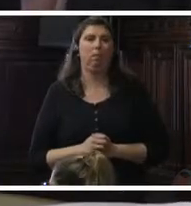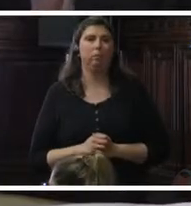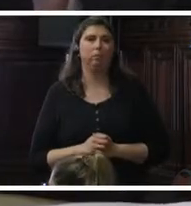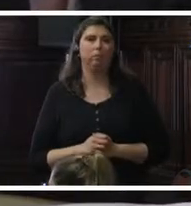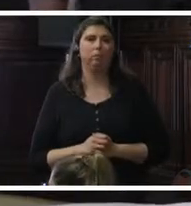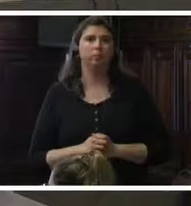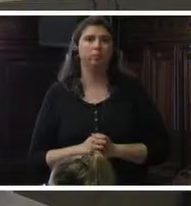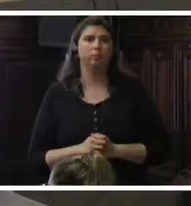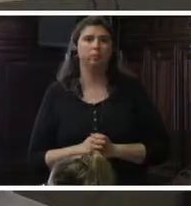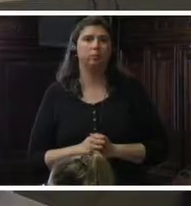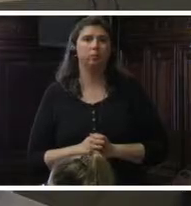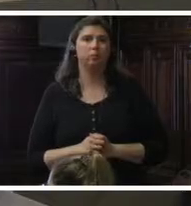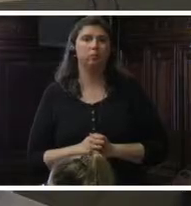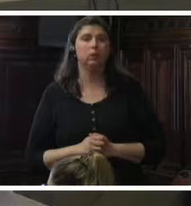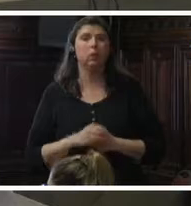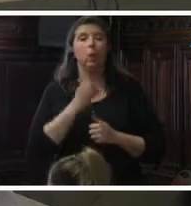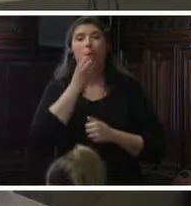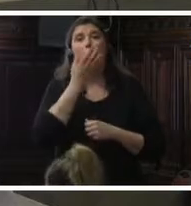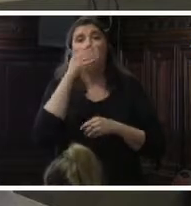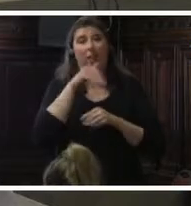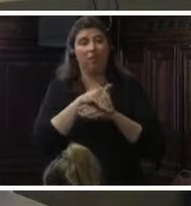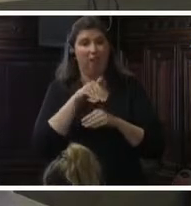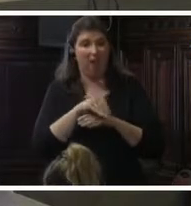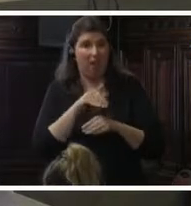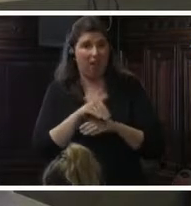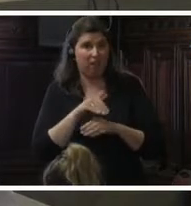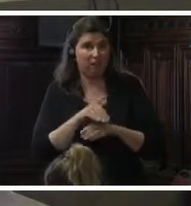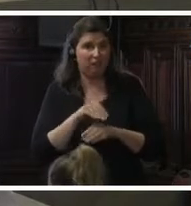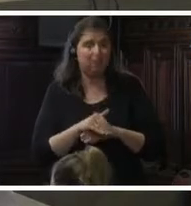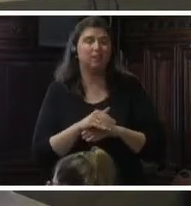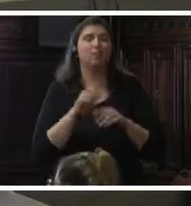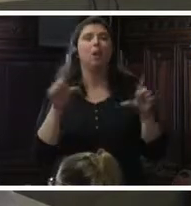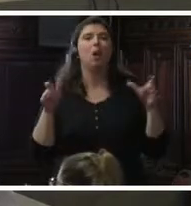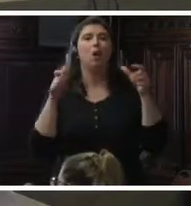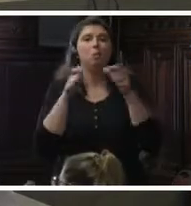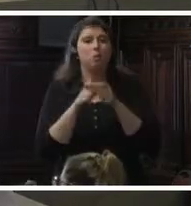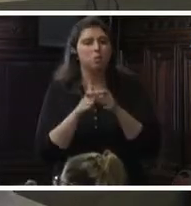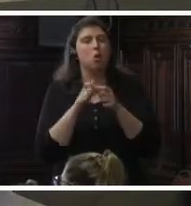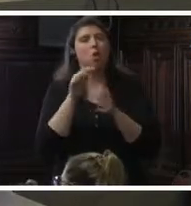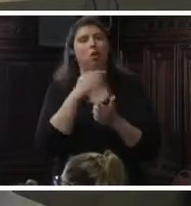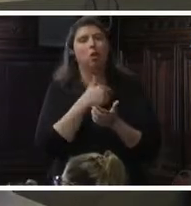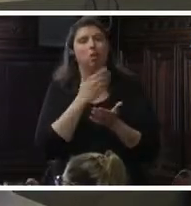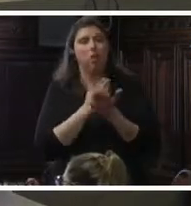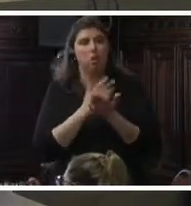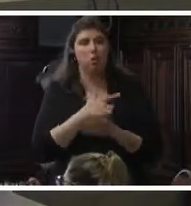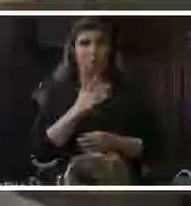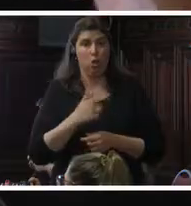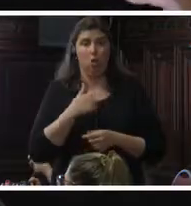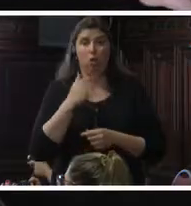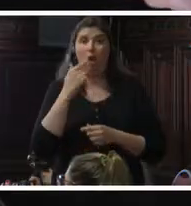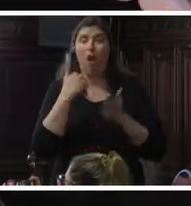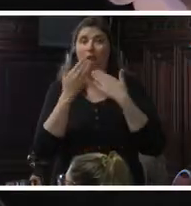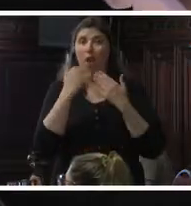Boa tarde, honoráveis membros da Comissão Interamericana. Eu vou falar em português. Meu nome é Beatriz Gale,